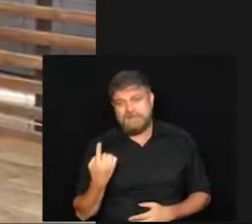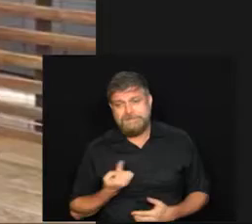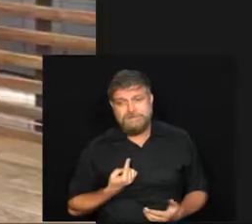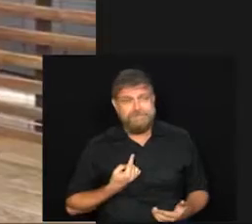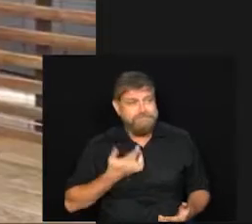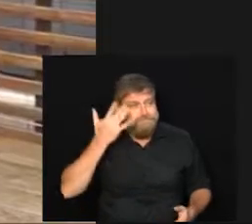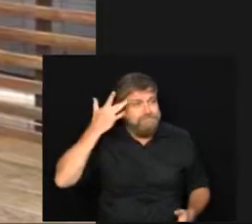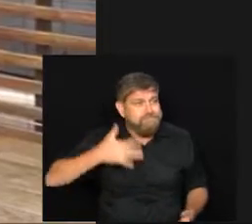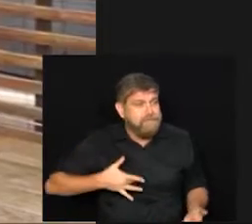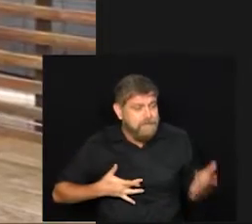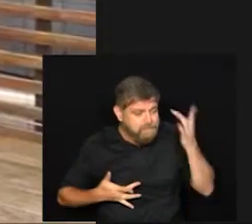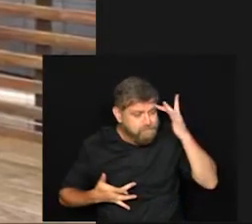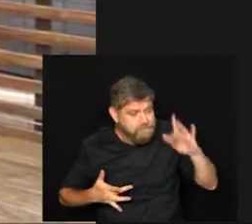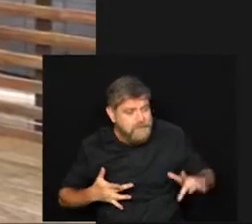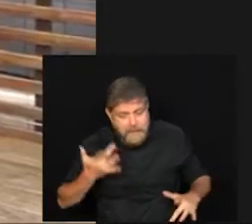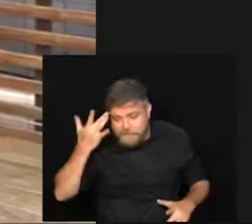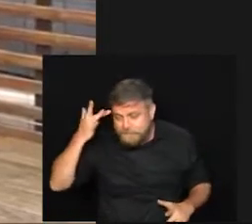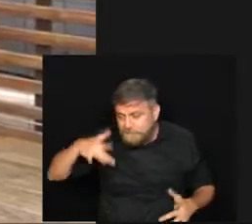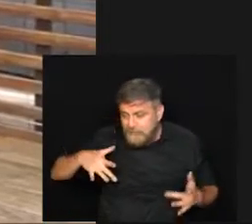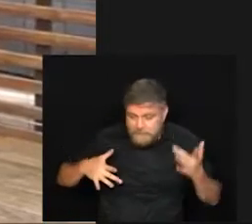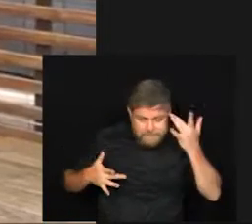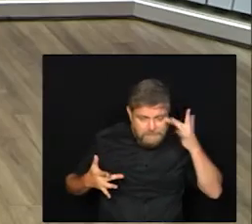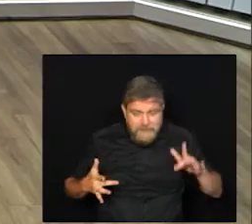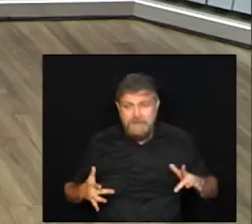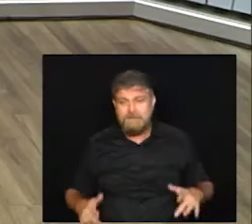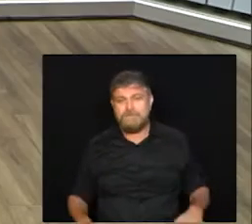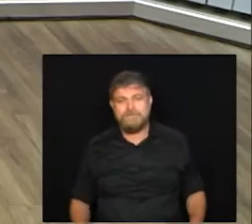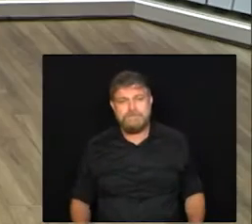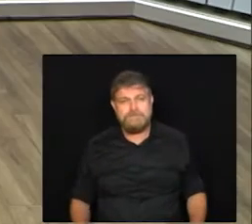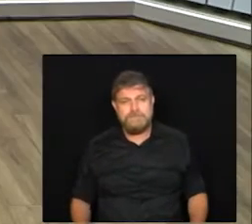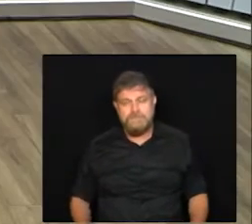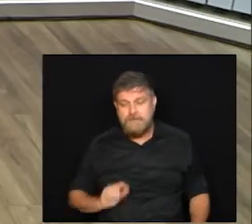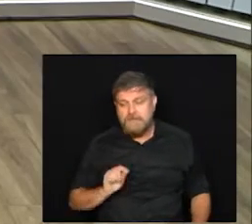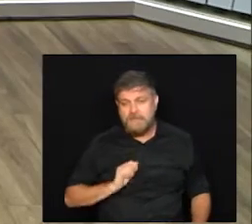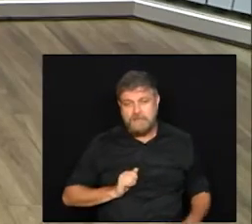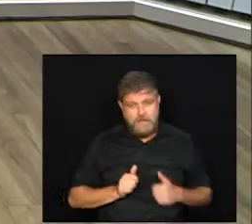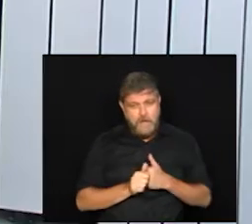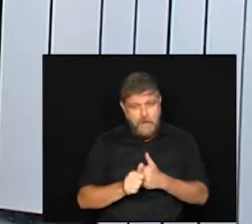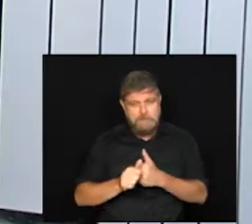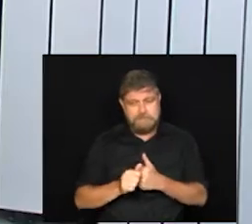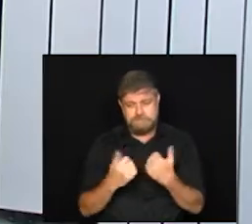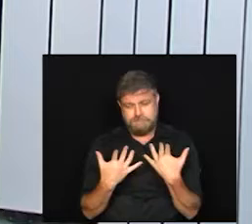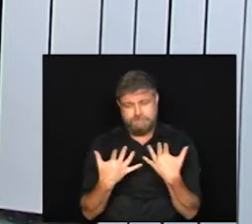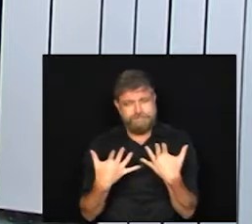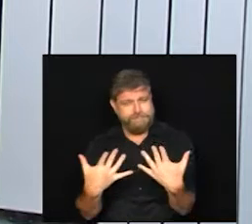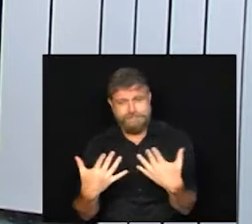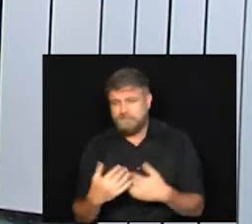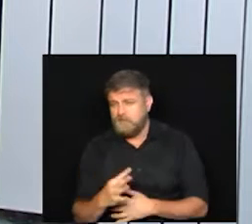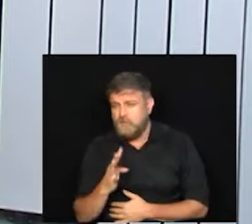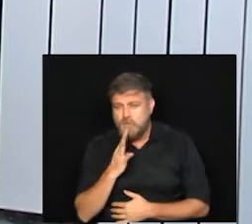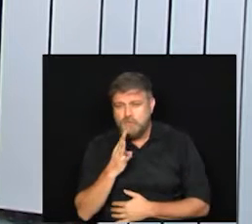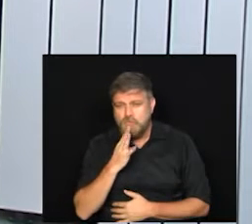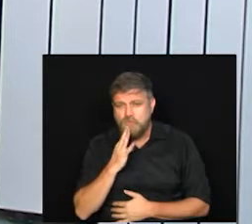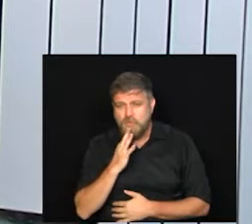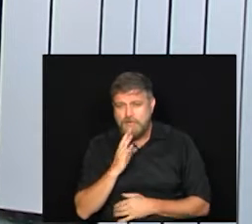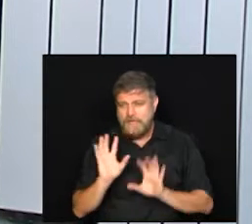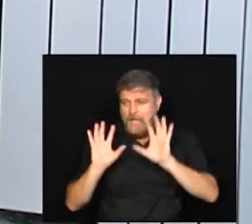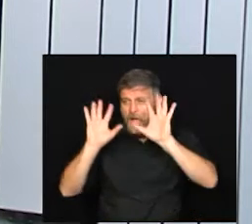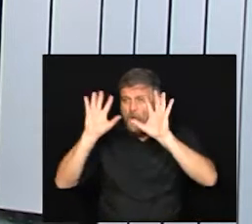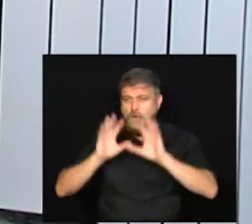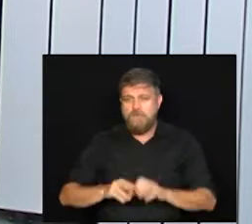vai. Tá. Para quem está nos acompanhando, não é muito familiarizado com o